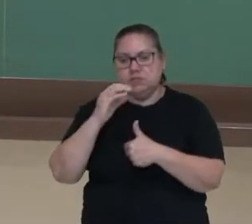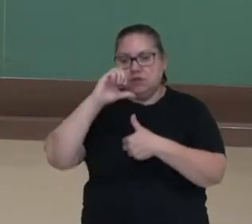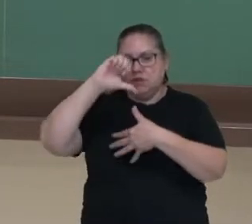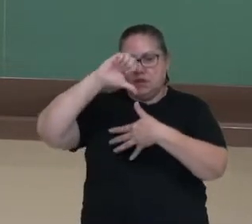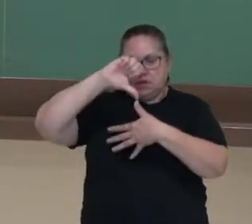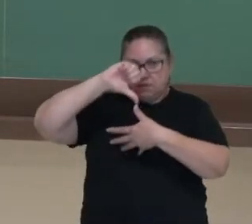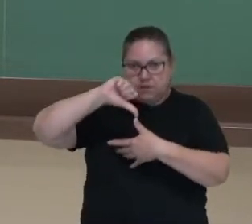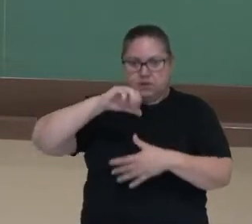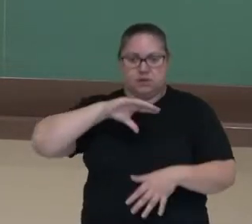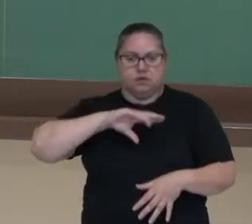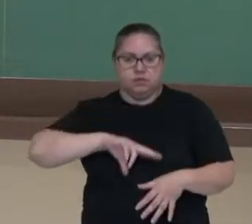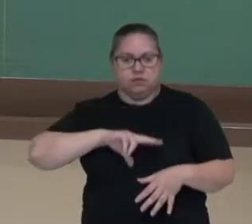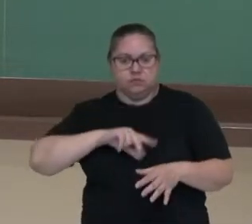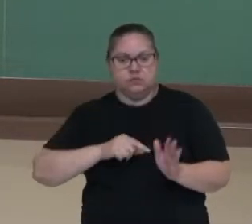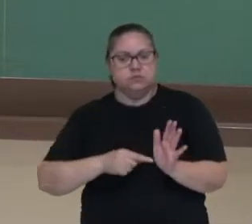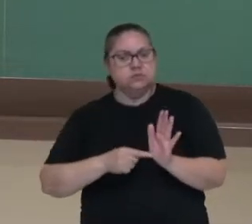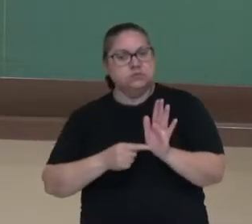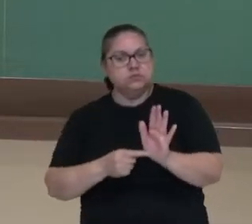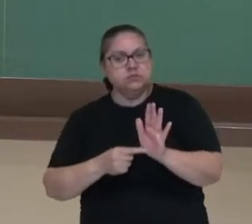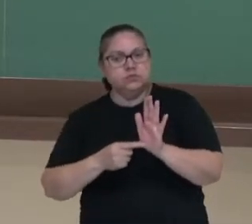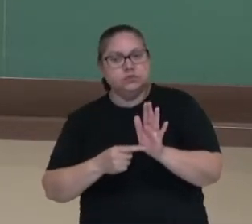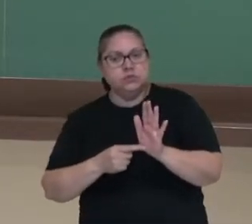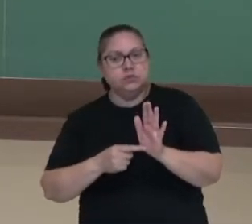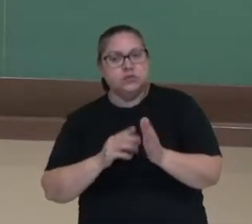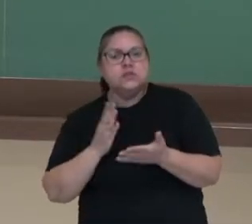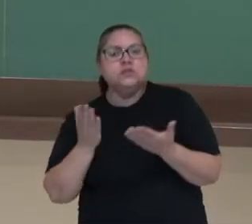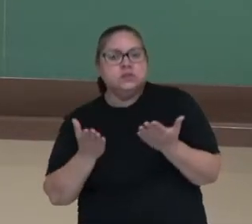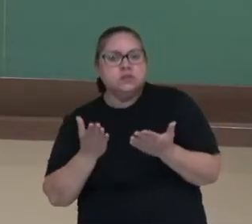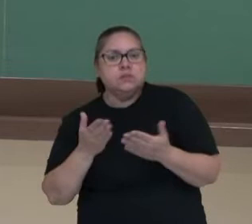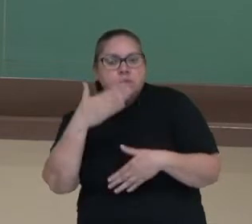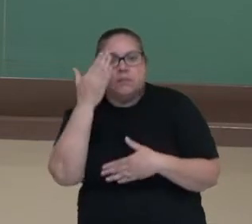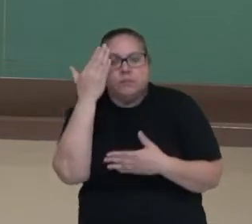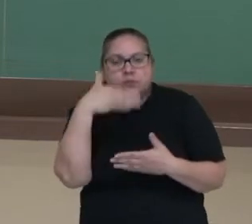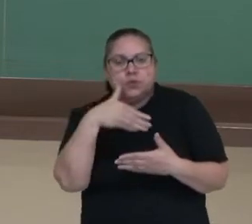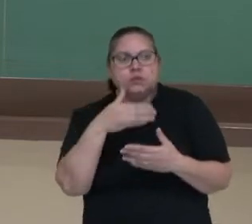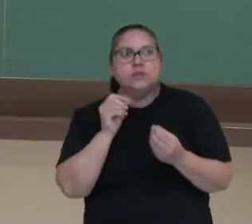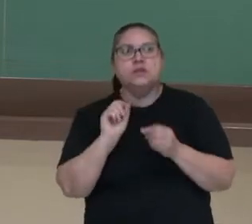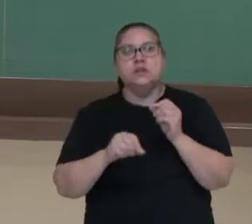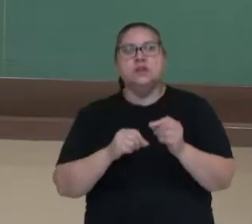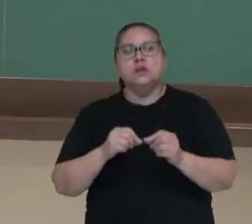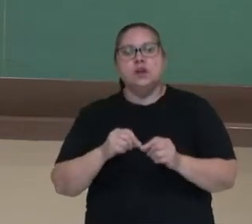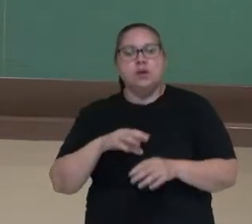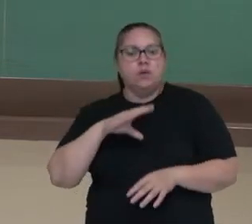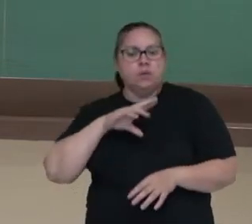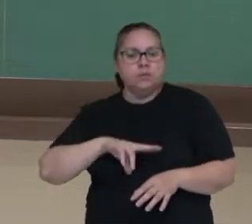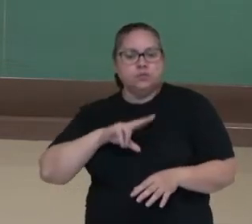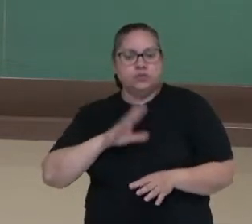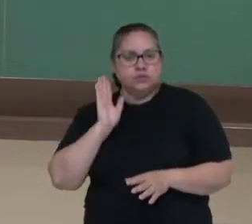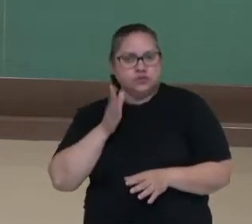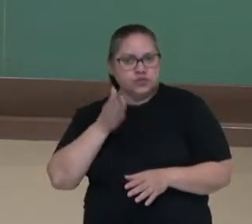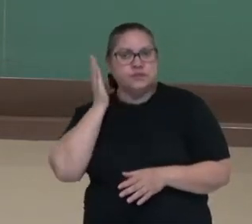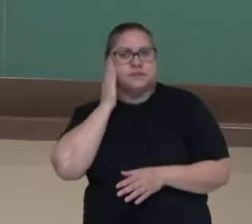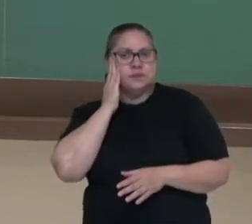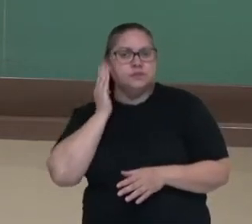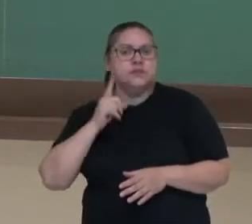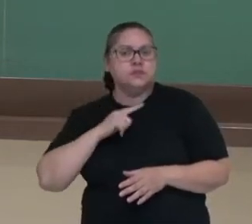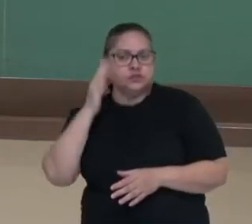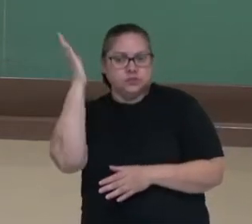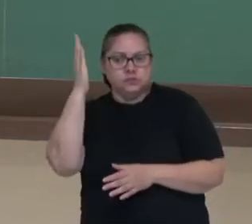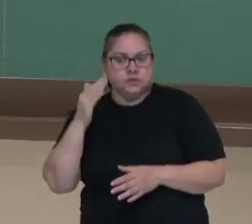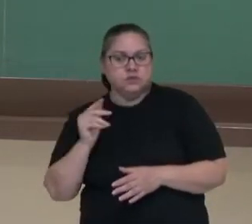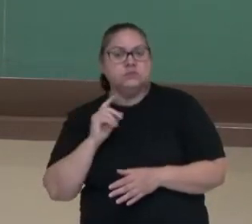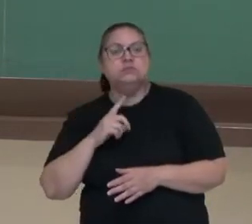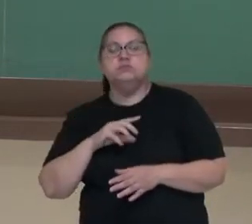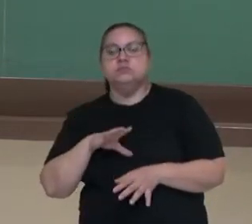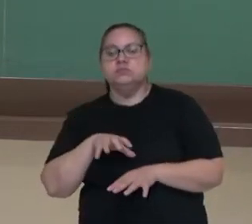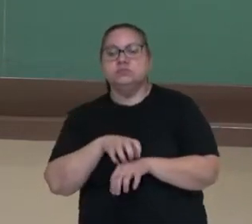Isso prova, é um dos indícios que corrobora, que comprova que Portugal sabia muito bem dessas terras já. Tinha um domínio aí bem